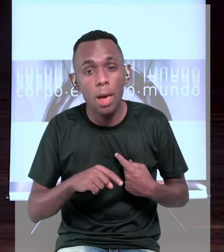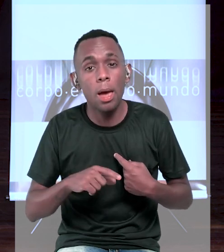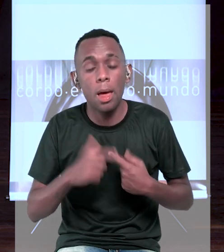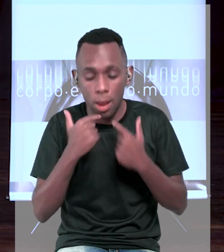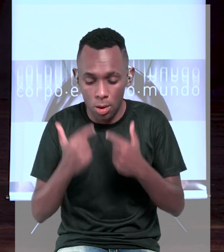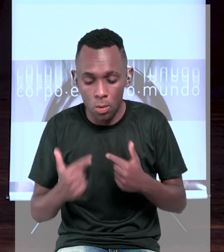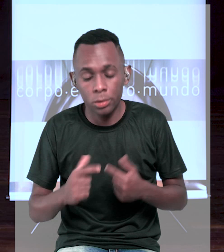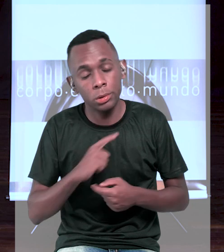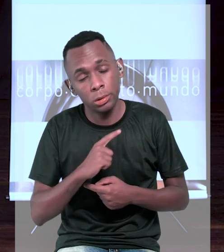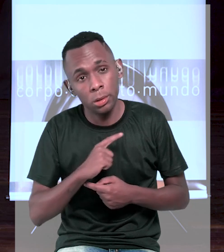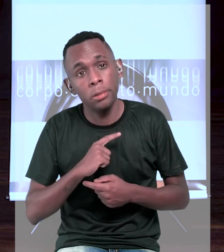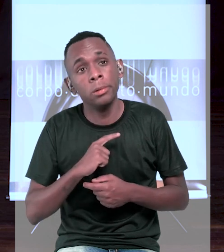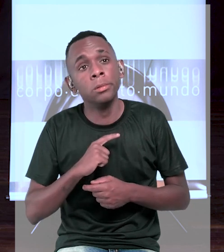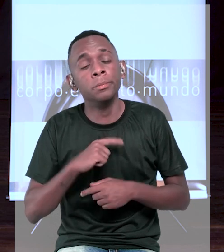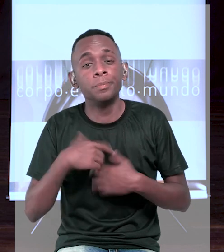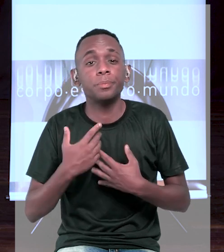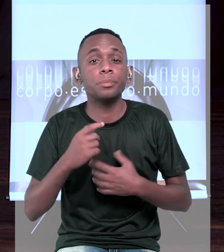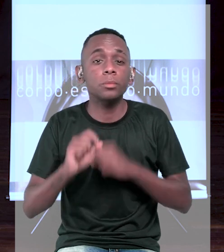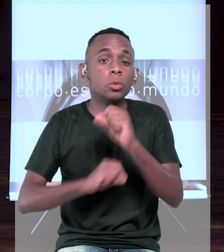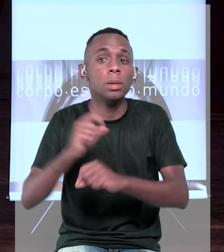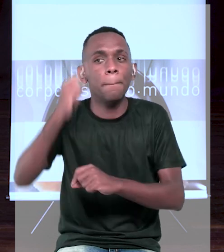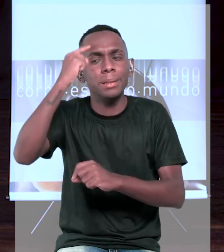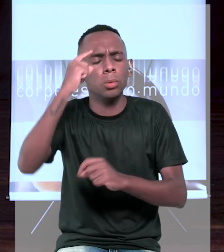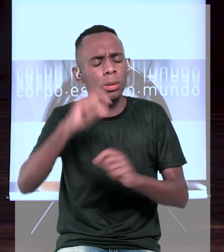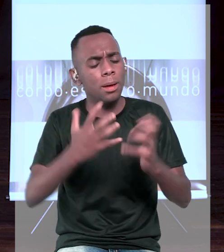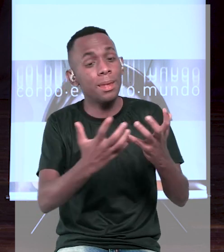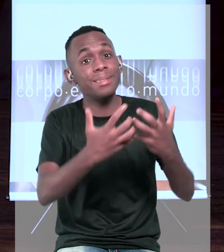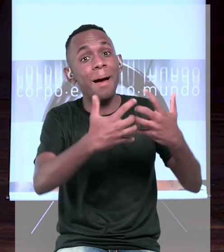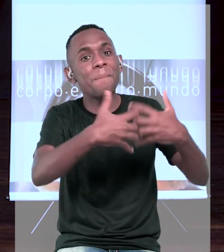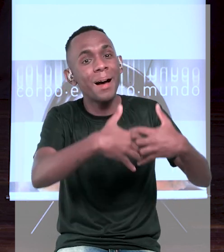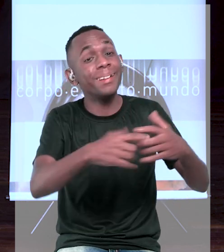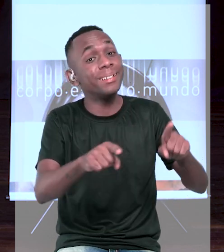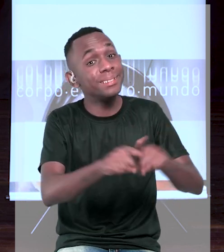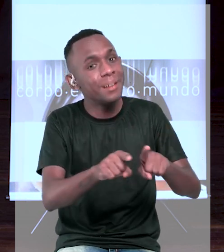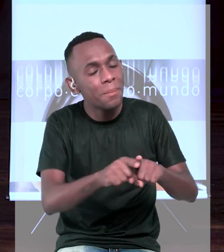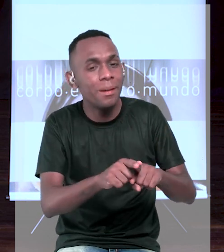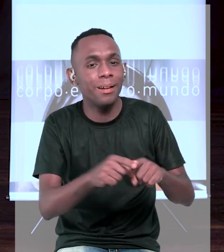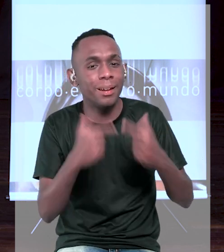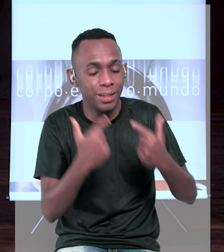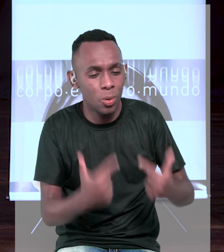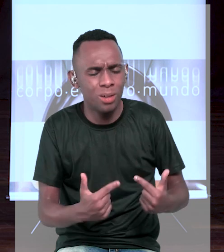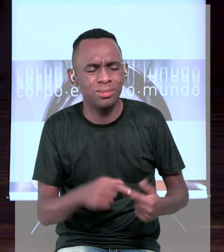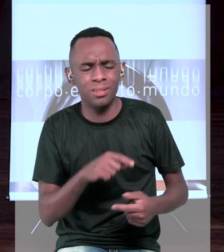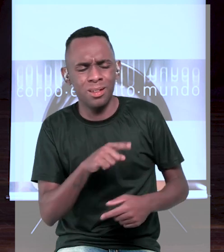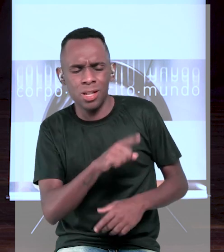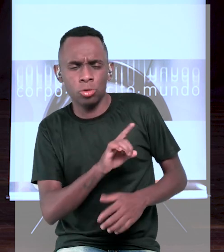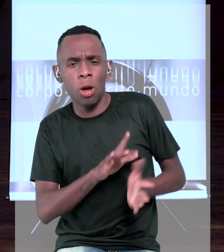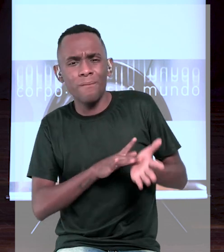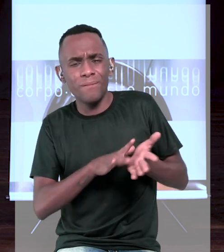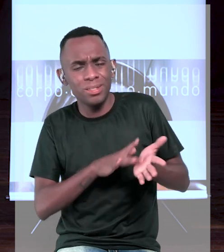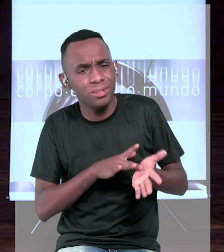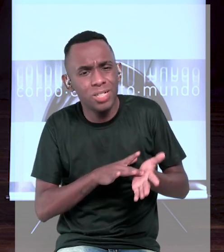que pensar quando a máquina é sujeito de linguagem? Ela está fingindo. É uma